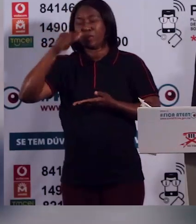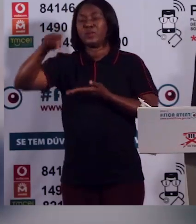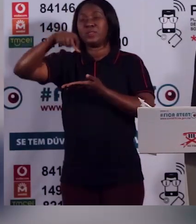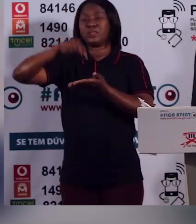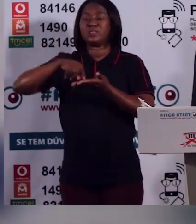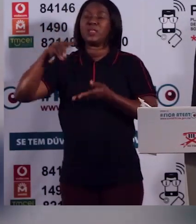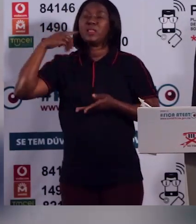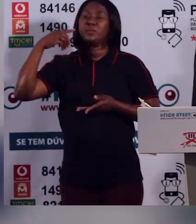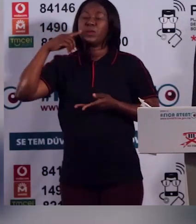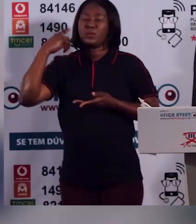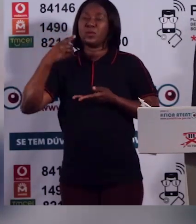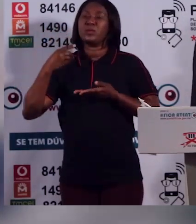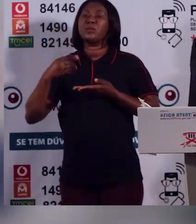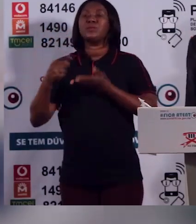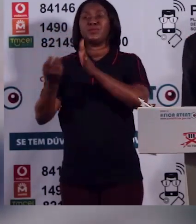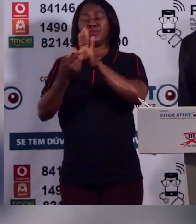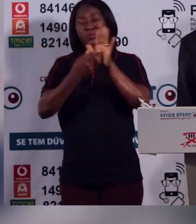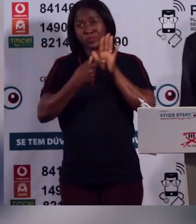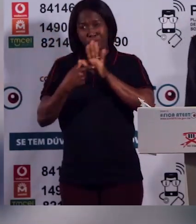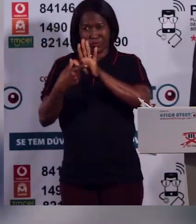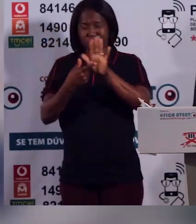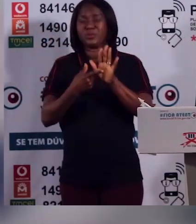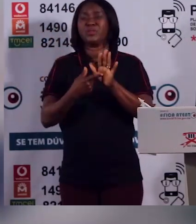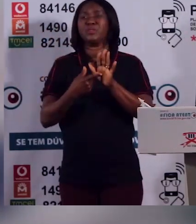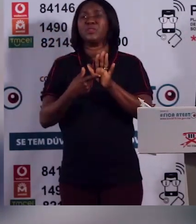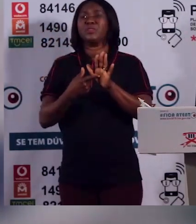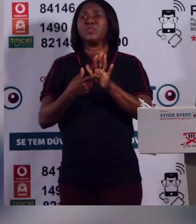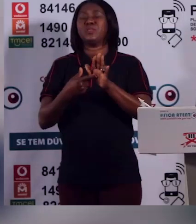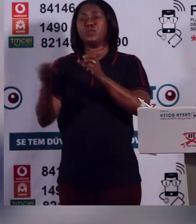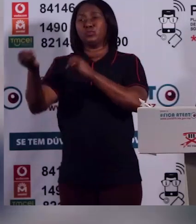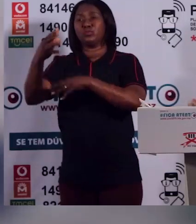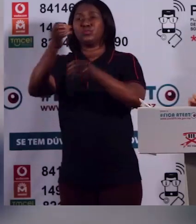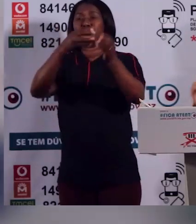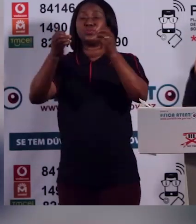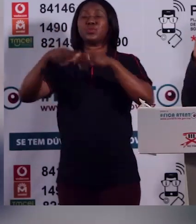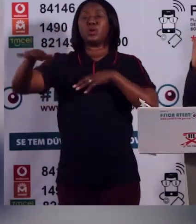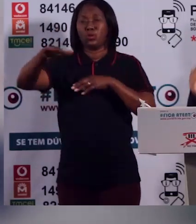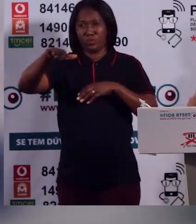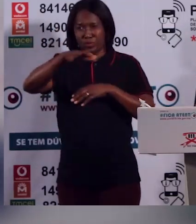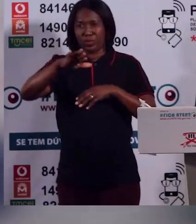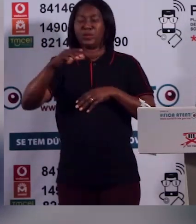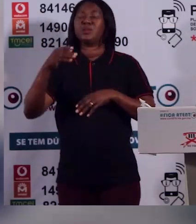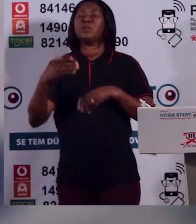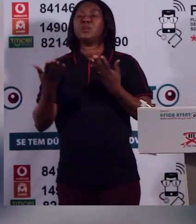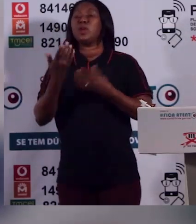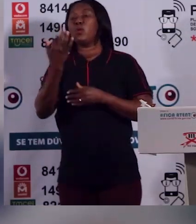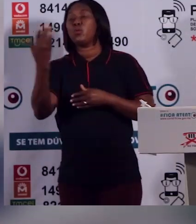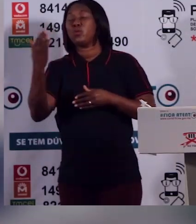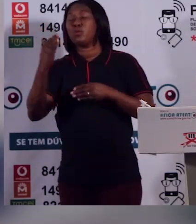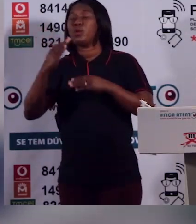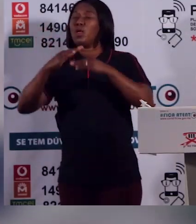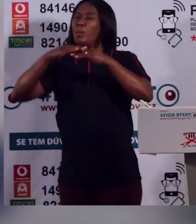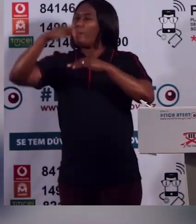que apresentam, estas cidades apresentam um padrão de transmissão comunitária e, portanto, a taxa de positividade é mais